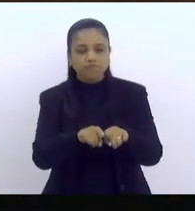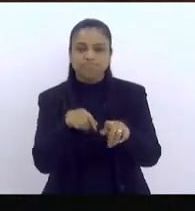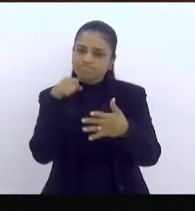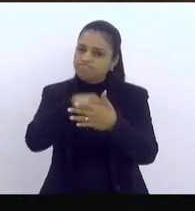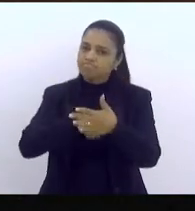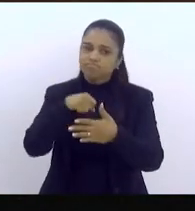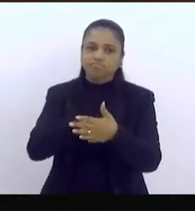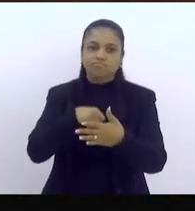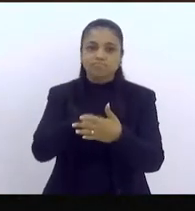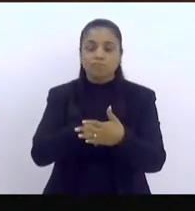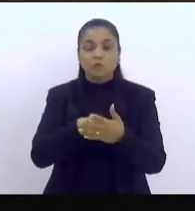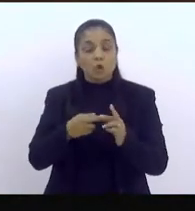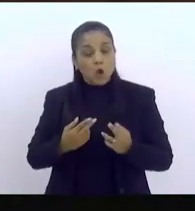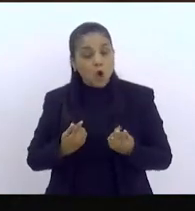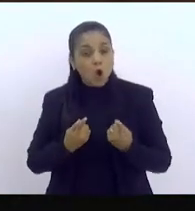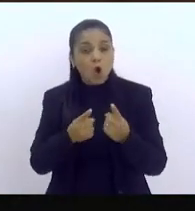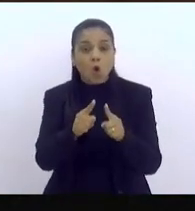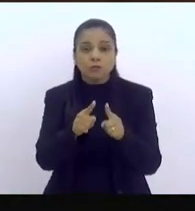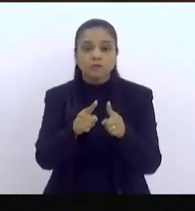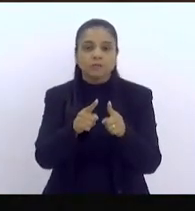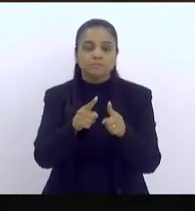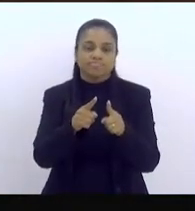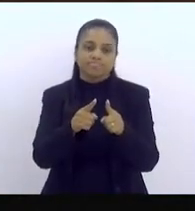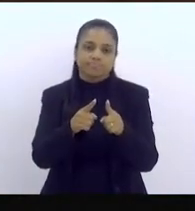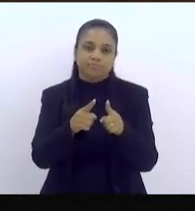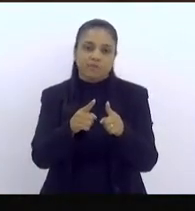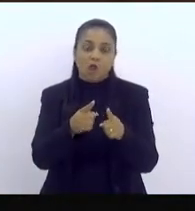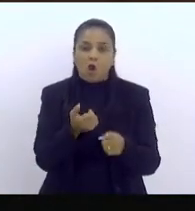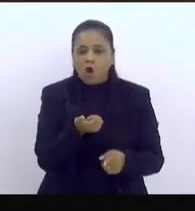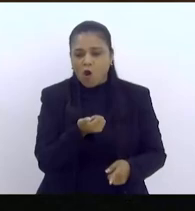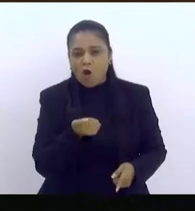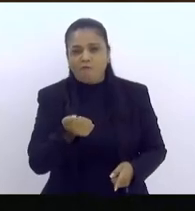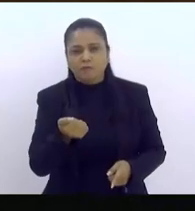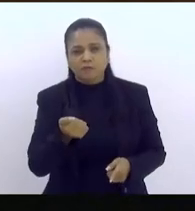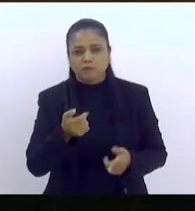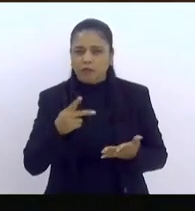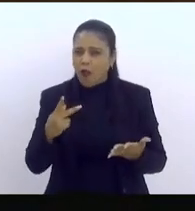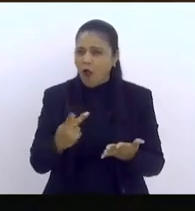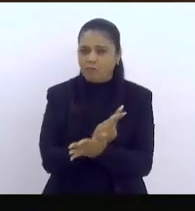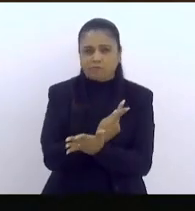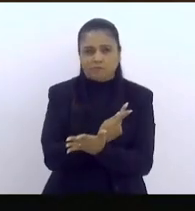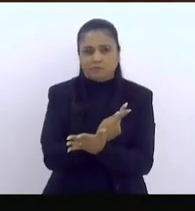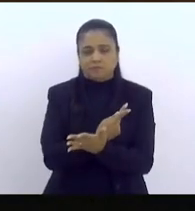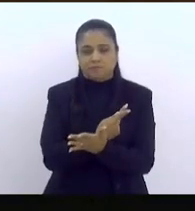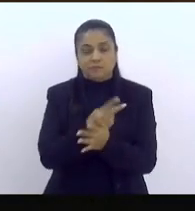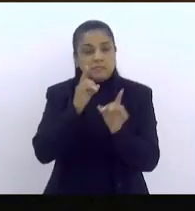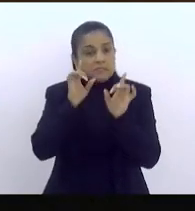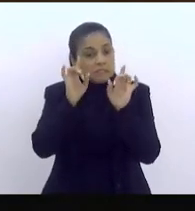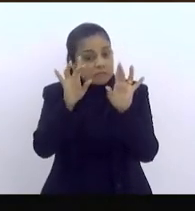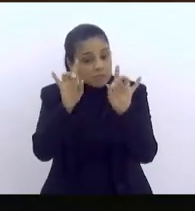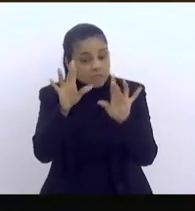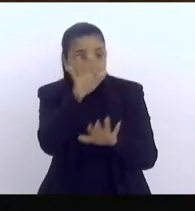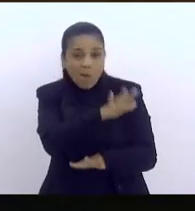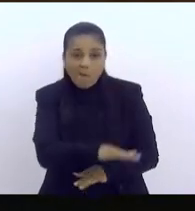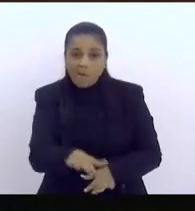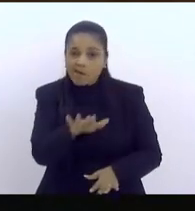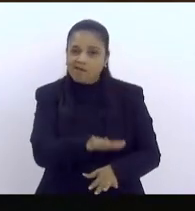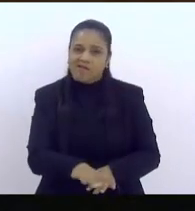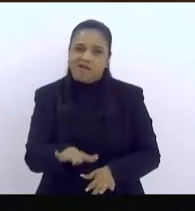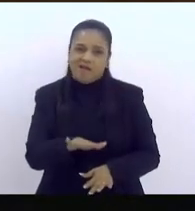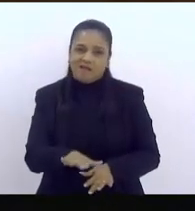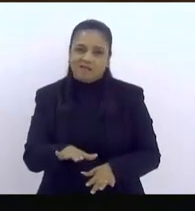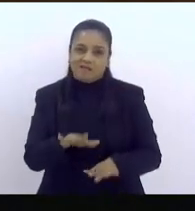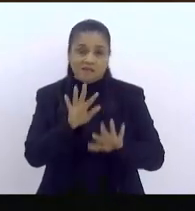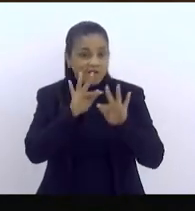colegas contra todo e qualquer tipo de covardia que venha acontecer. De forma especial as nossas crianças, de forma especial